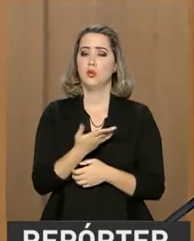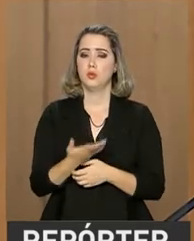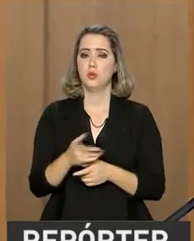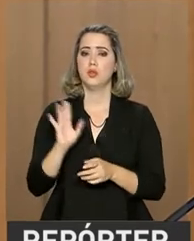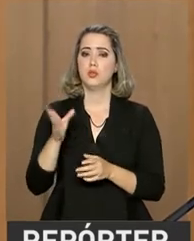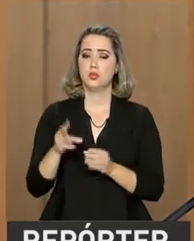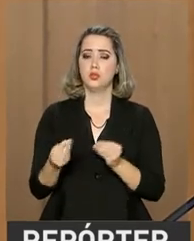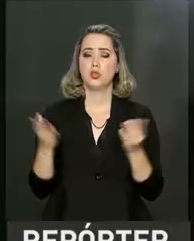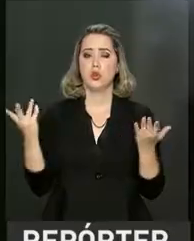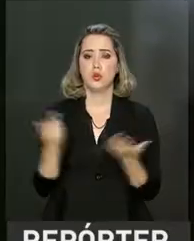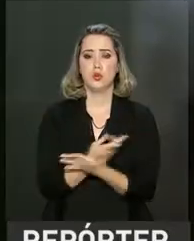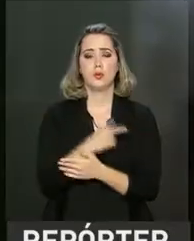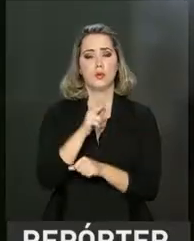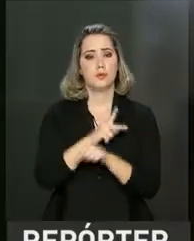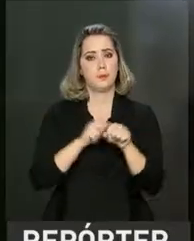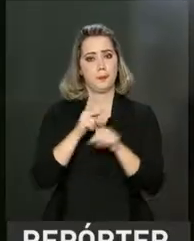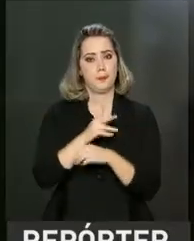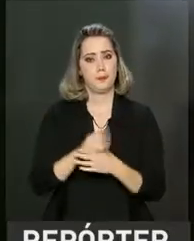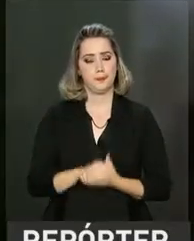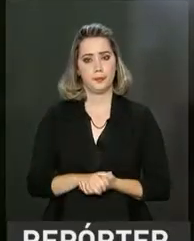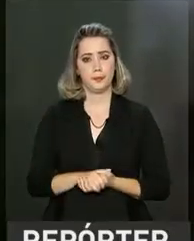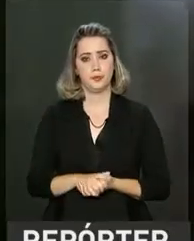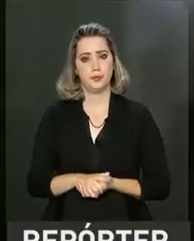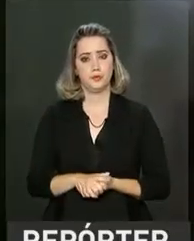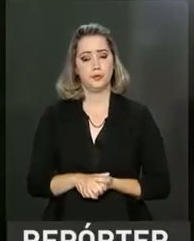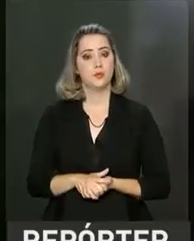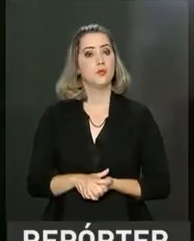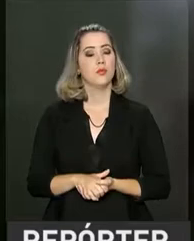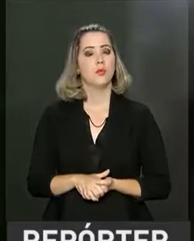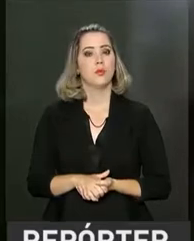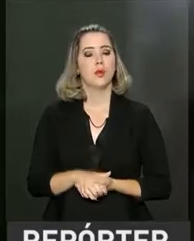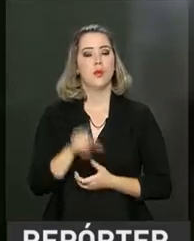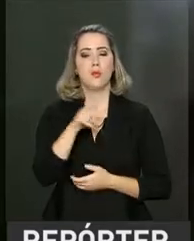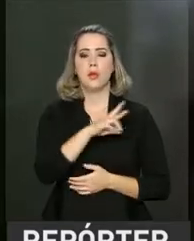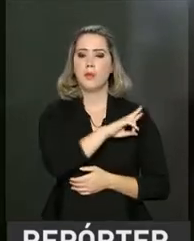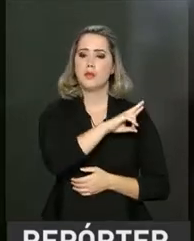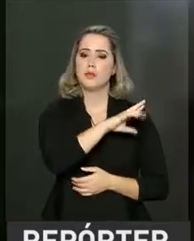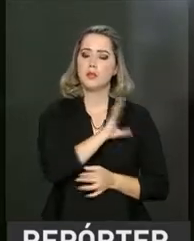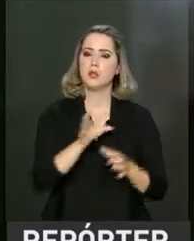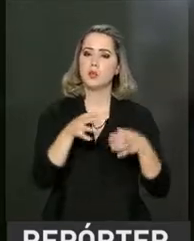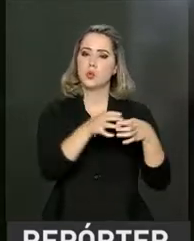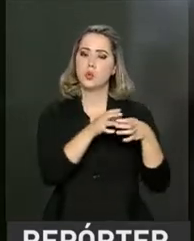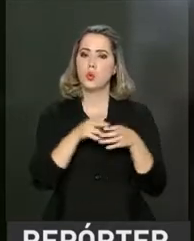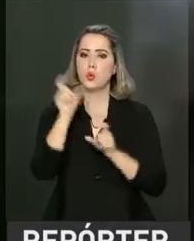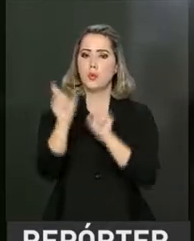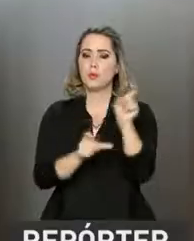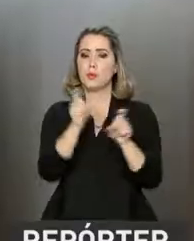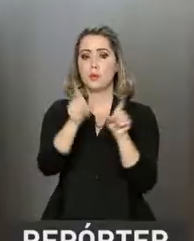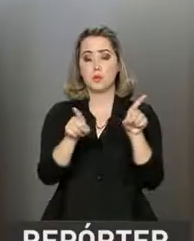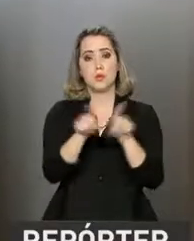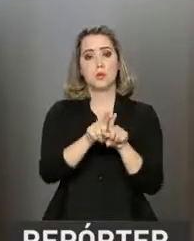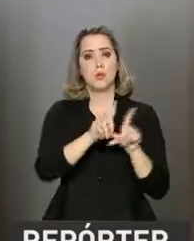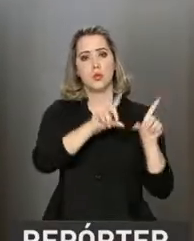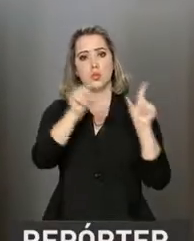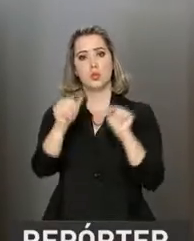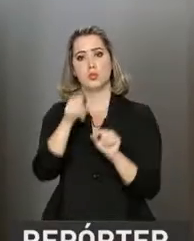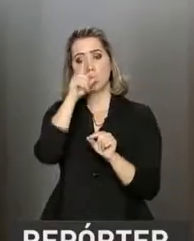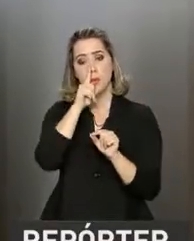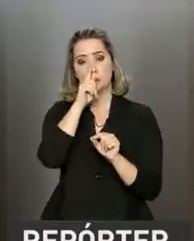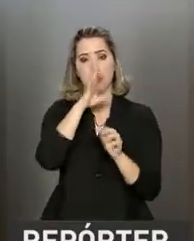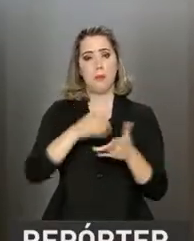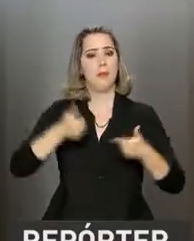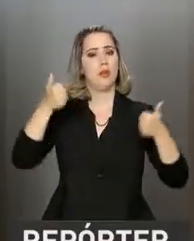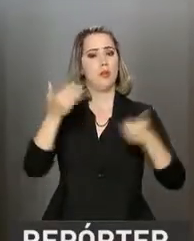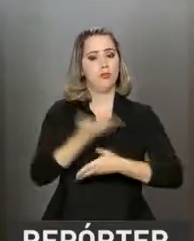no país para representantes do setor e investidores a medida reduz riscos e melhora o ambiente